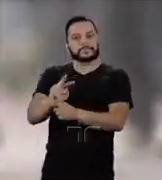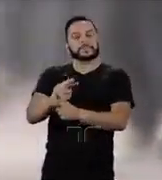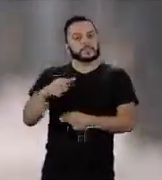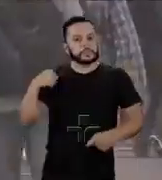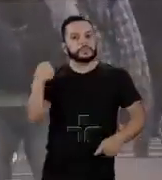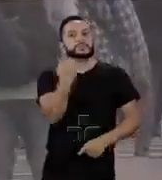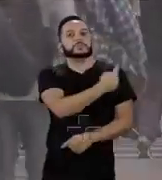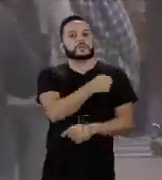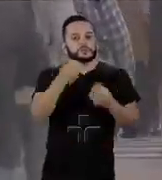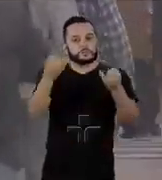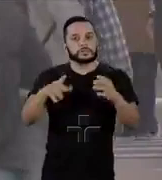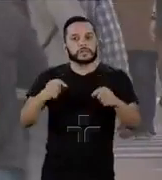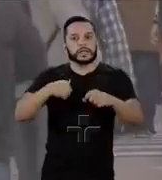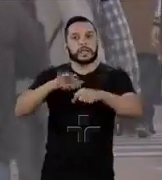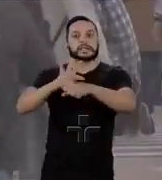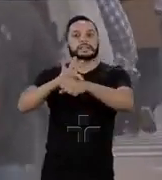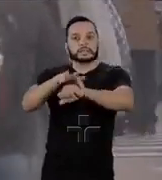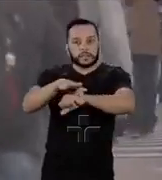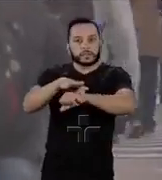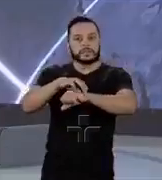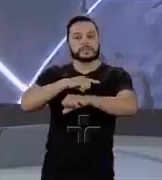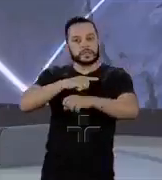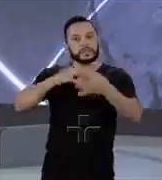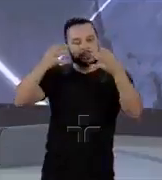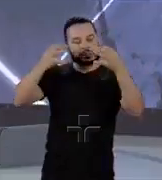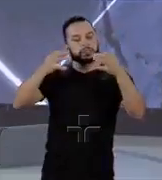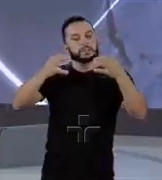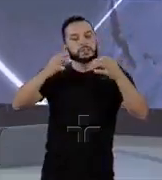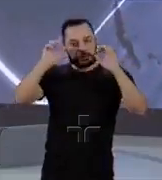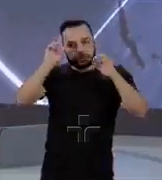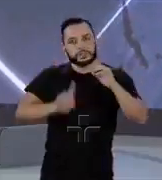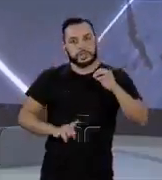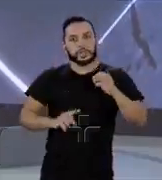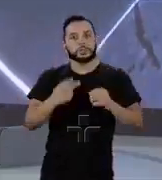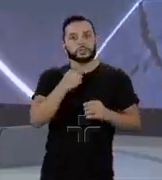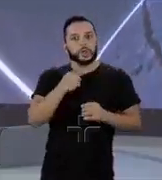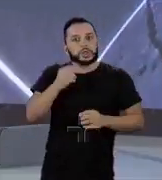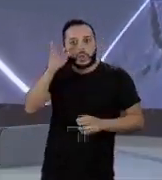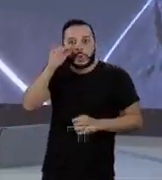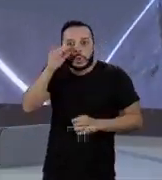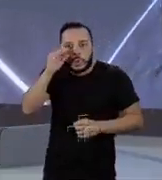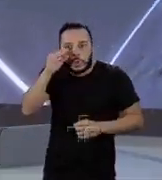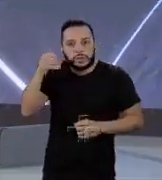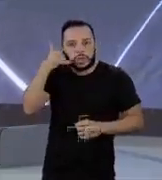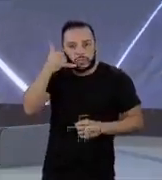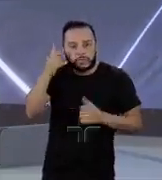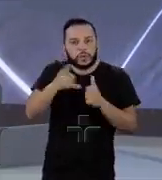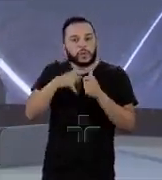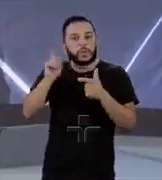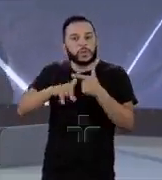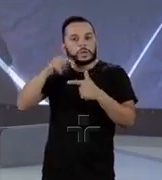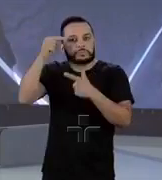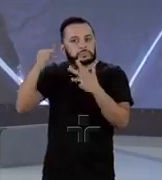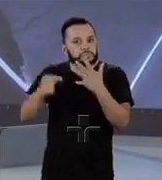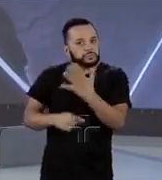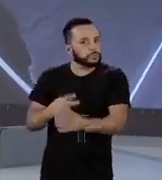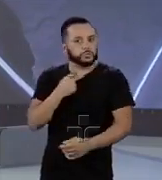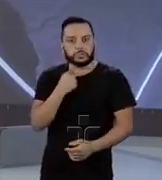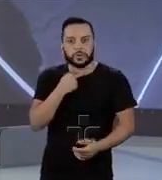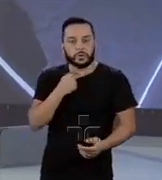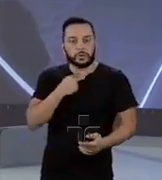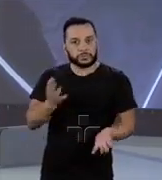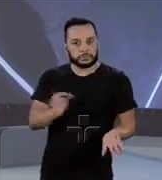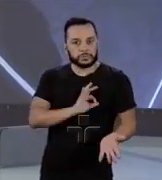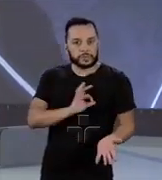que também garantem o Estado de Direito. Doutor Marcos, esse caso teve a participação da OAB São Paulo. Só para a gente entender melhor, então, qual que é a